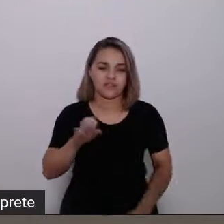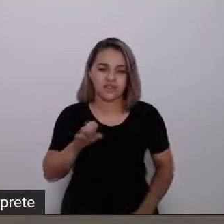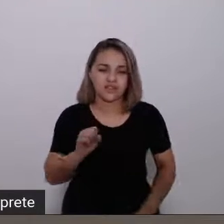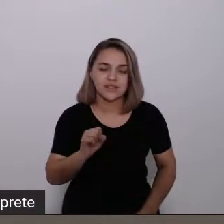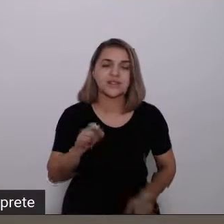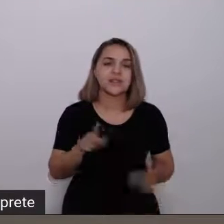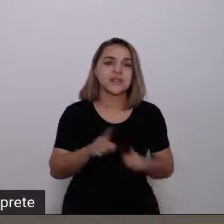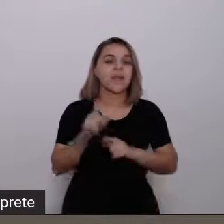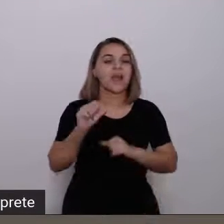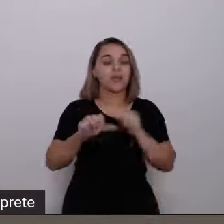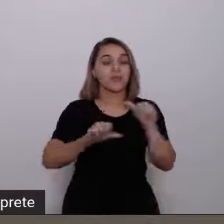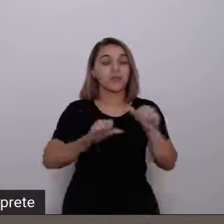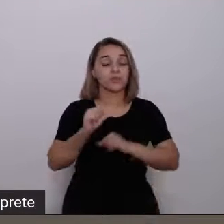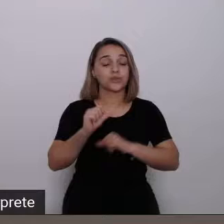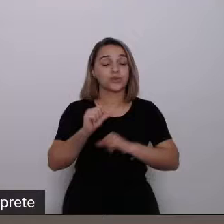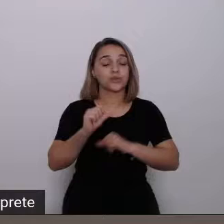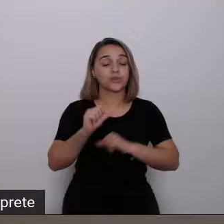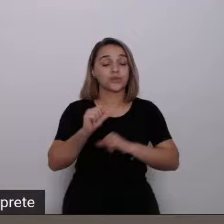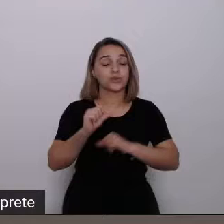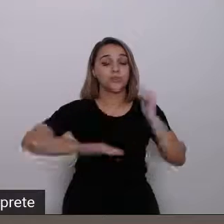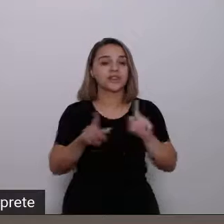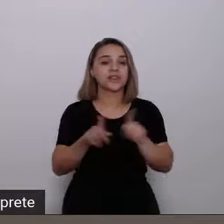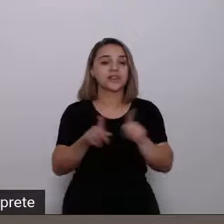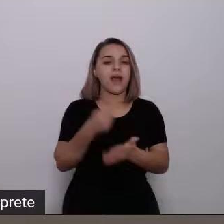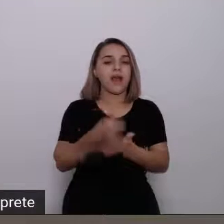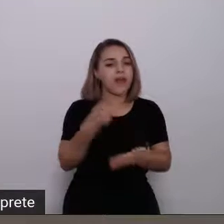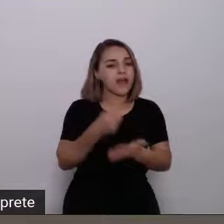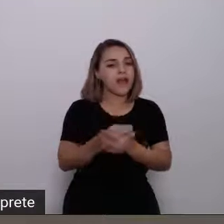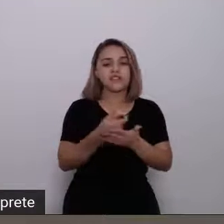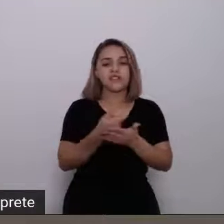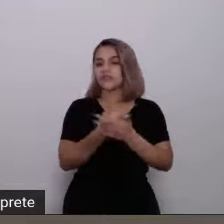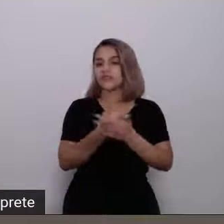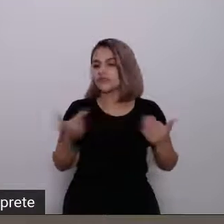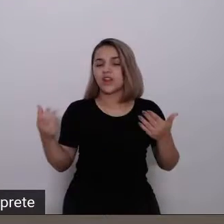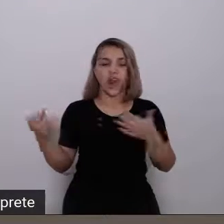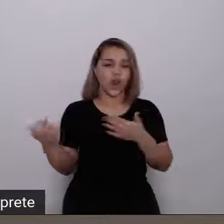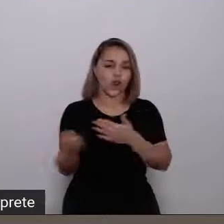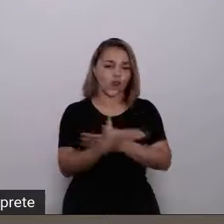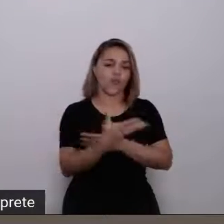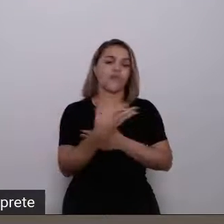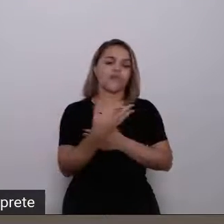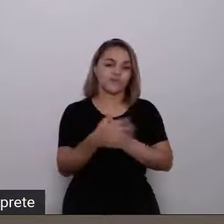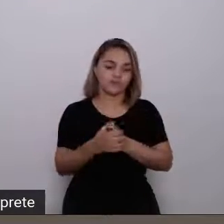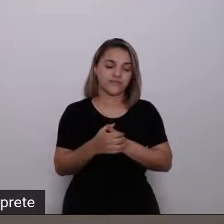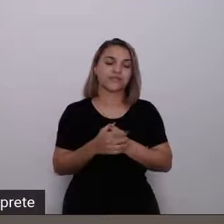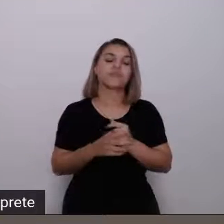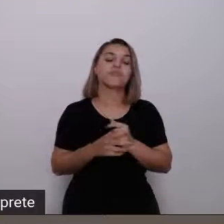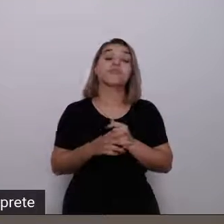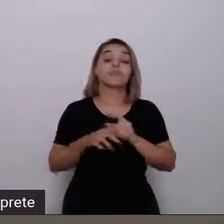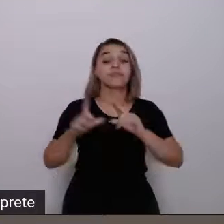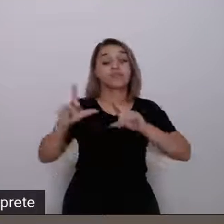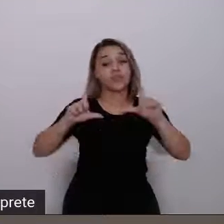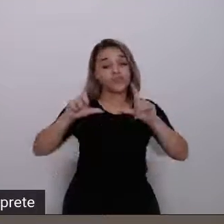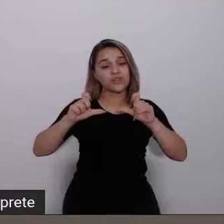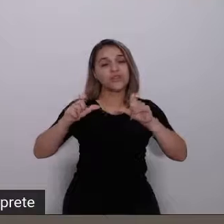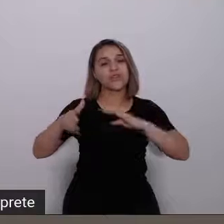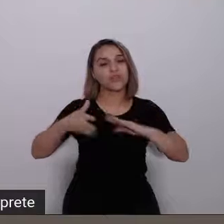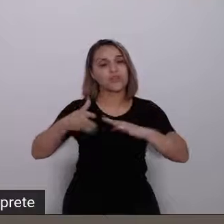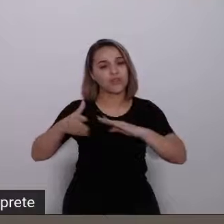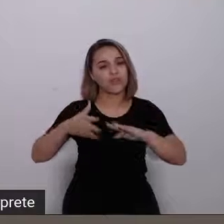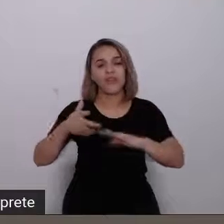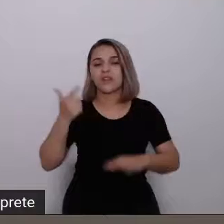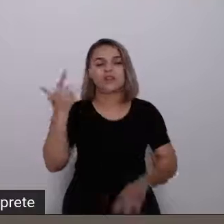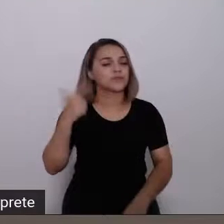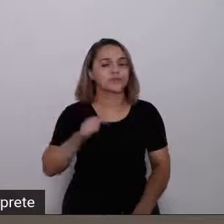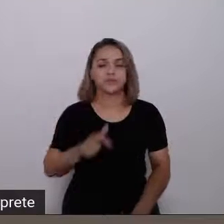praticantes exigiram uma série de novas demandas que a fotografia moderna não conseguia dar. Que é a fotografia que a gente está envolvida, que você,